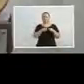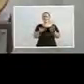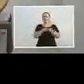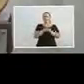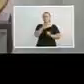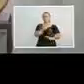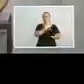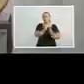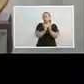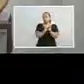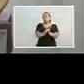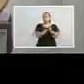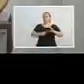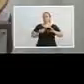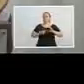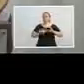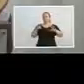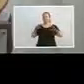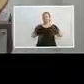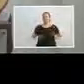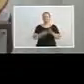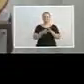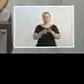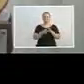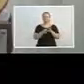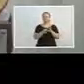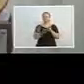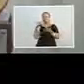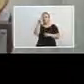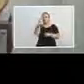bancada através da nossa coligação proporcional para a Câmara de Vereadores.